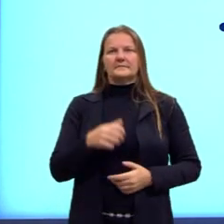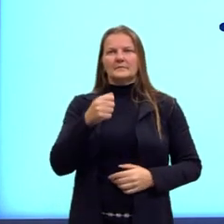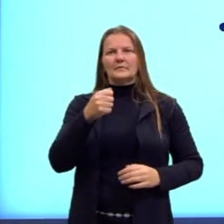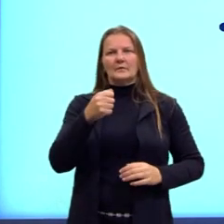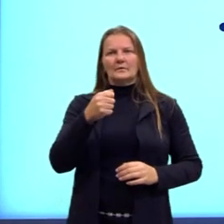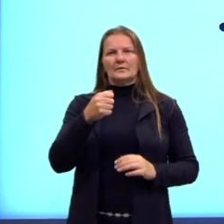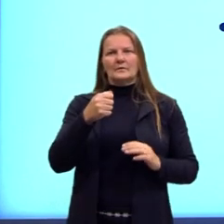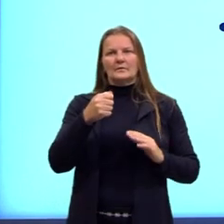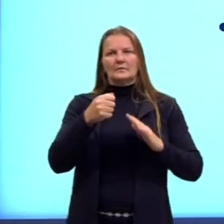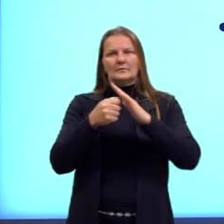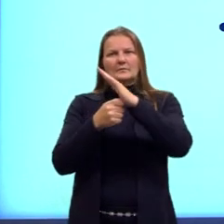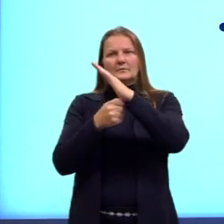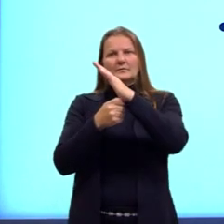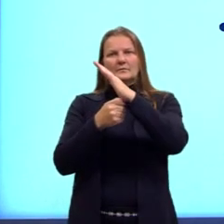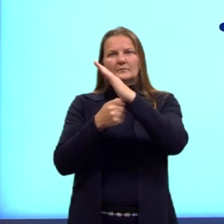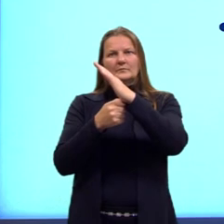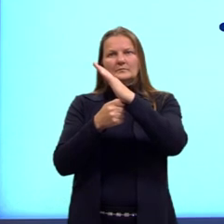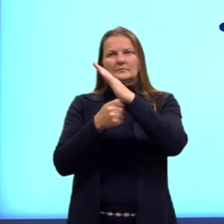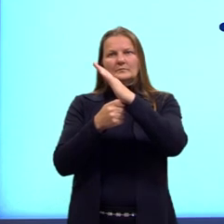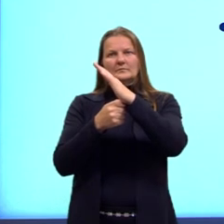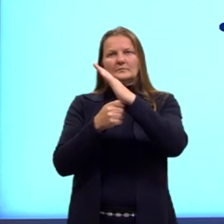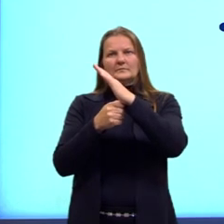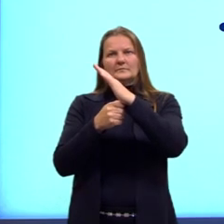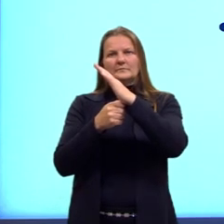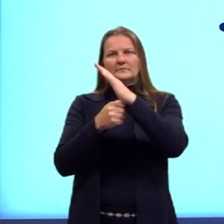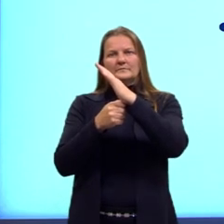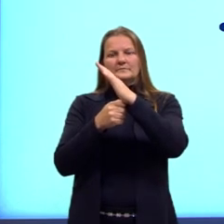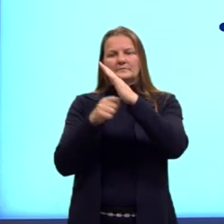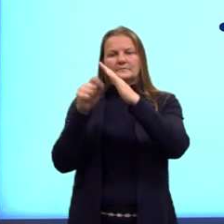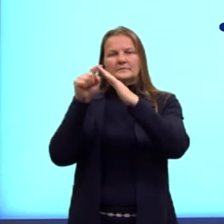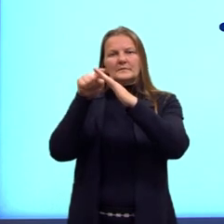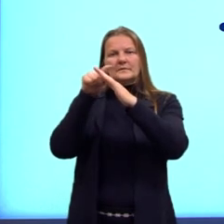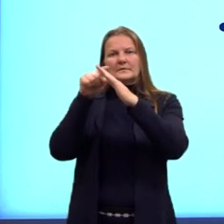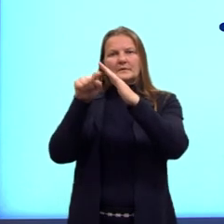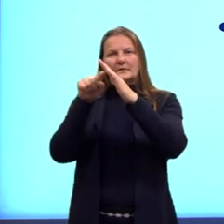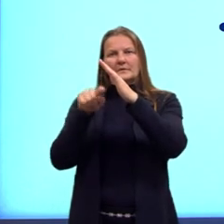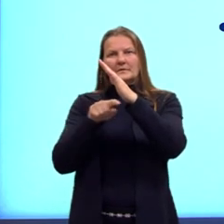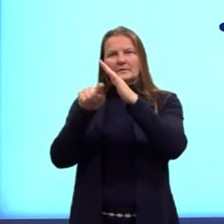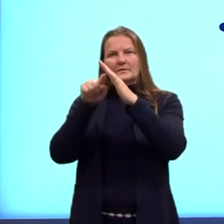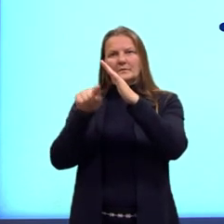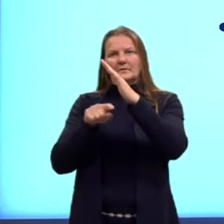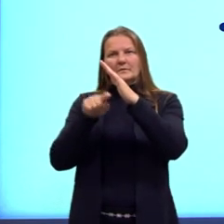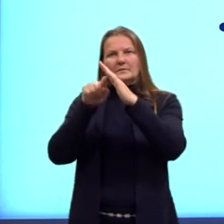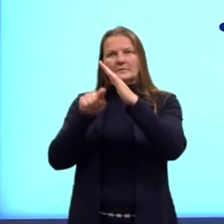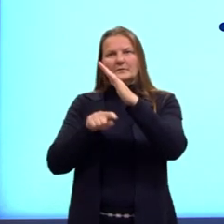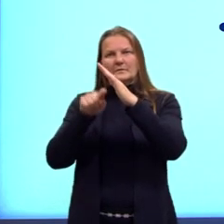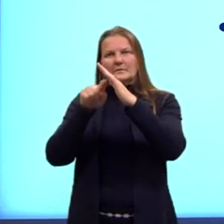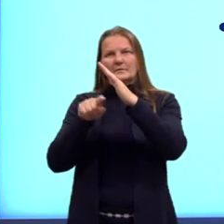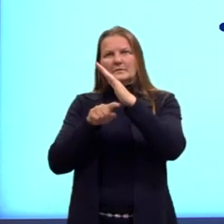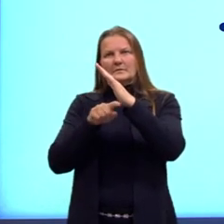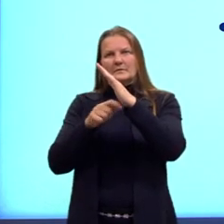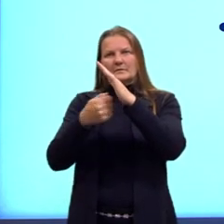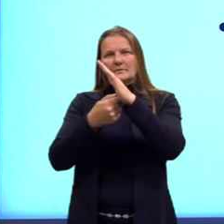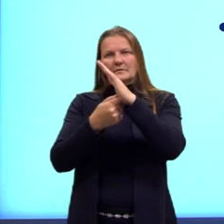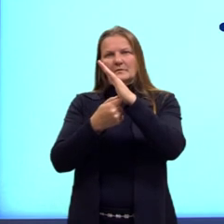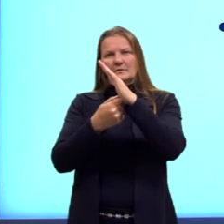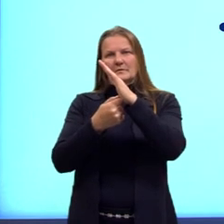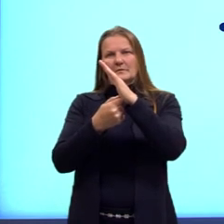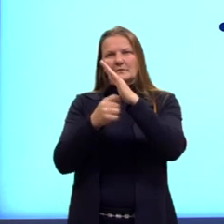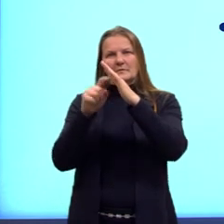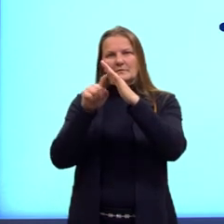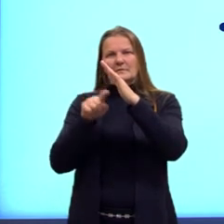reta suporte sobre um dos lados essa reta se nos unirmos então com o outro lado aqui consecutivo